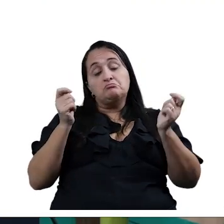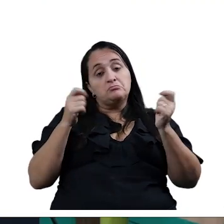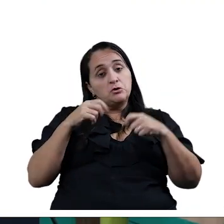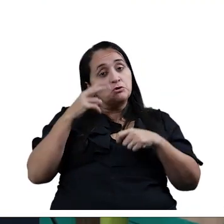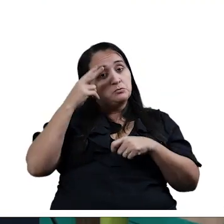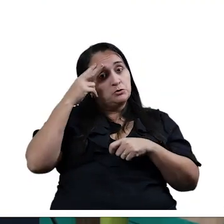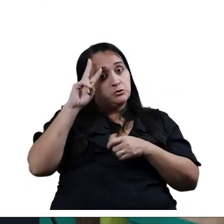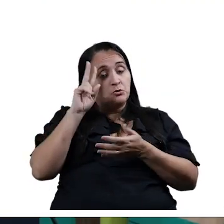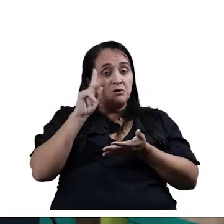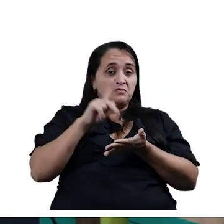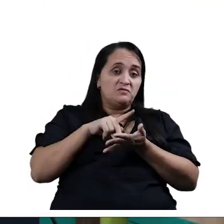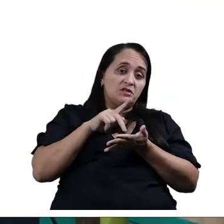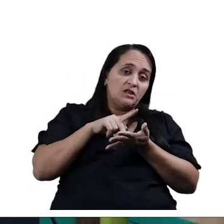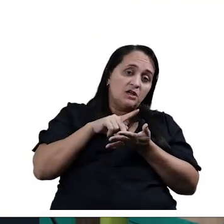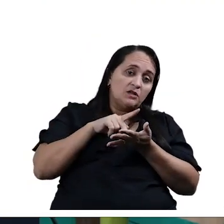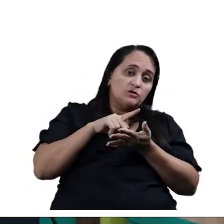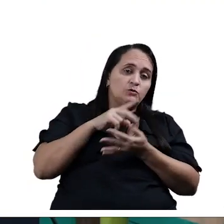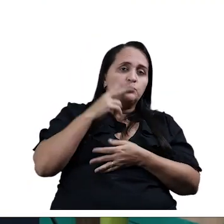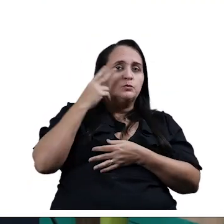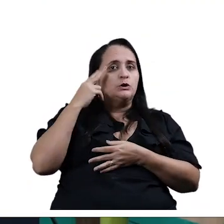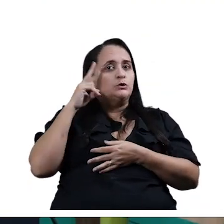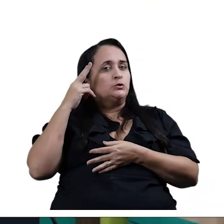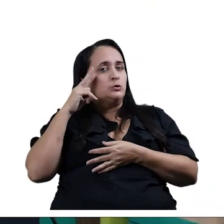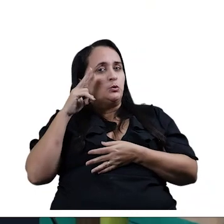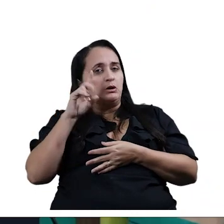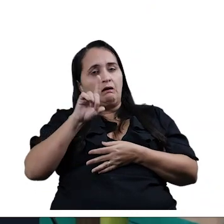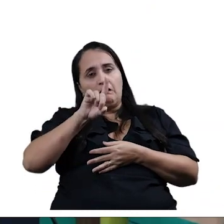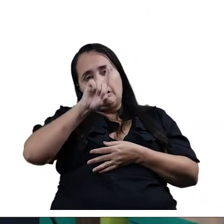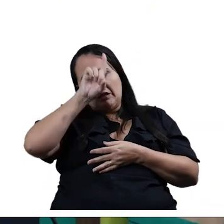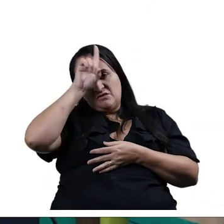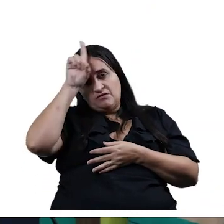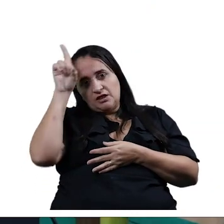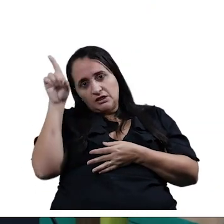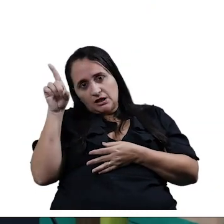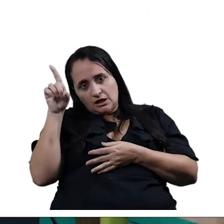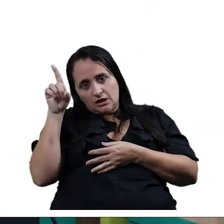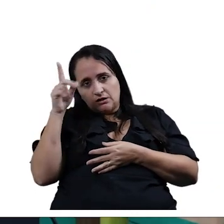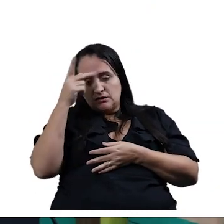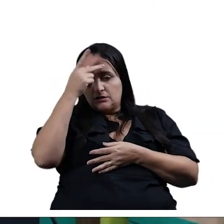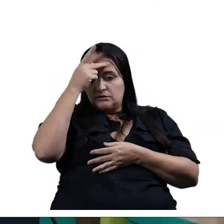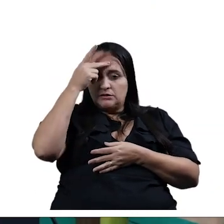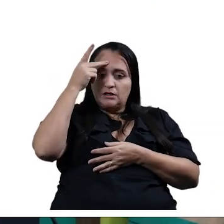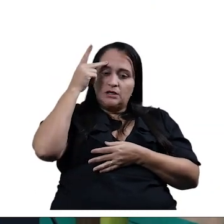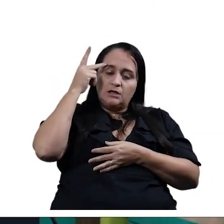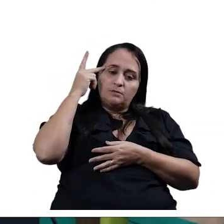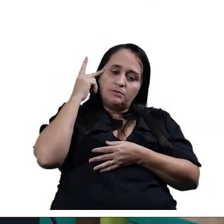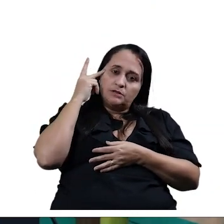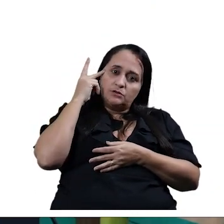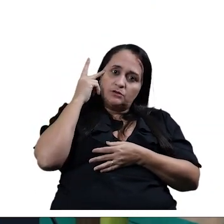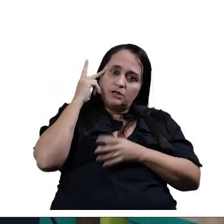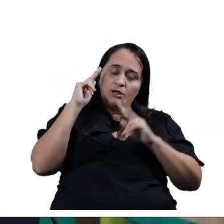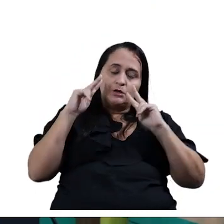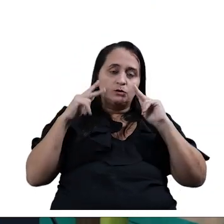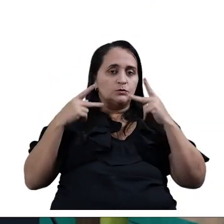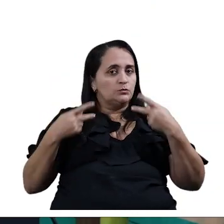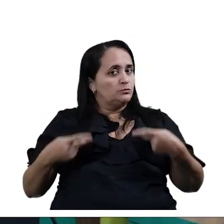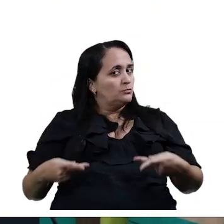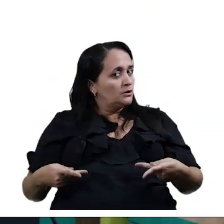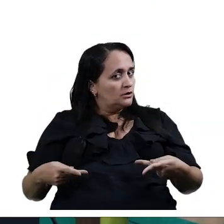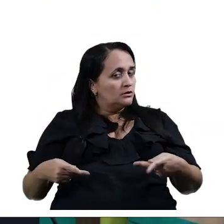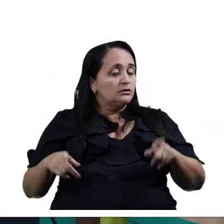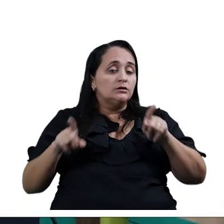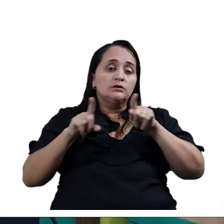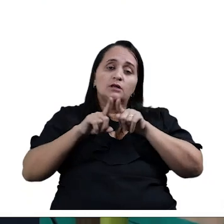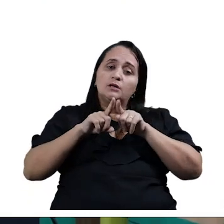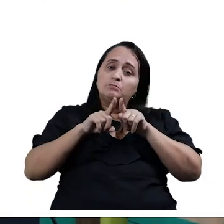história real, pode ser uma história inventada, pode ser uma história que tenha personagens humanos ou pode